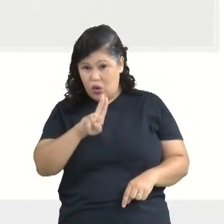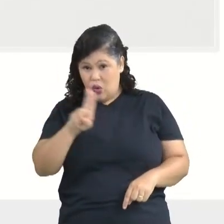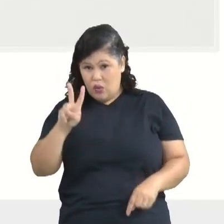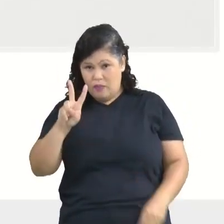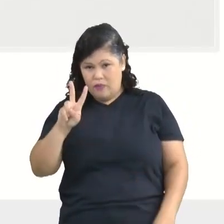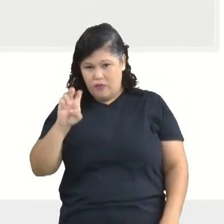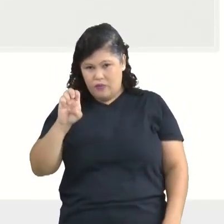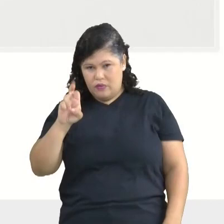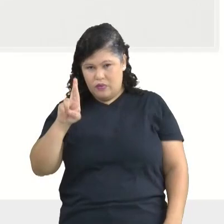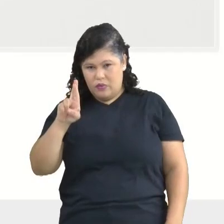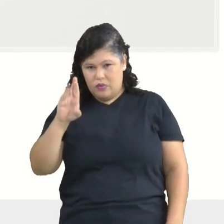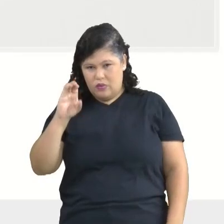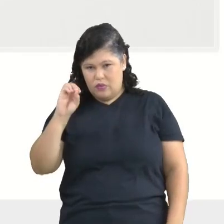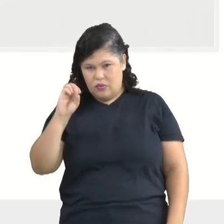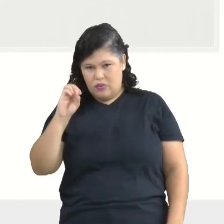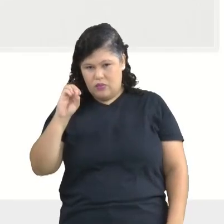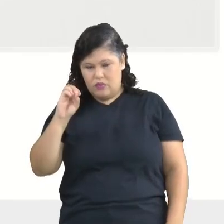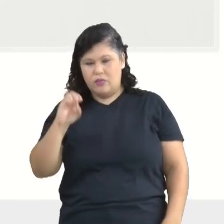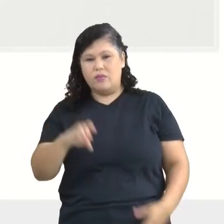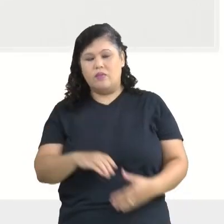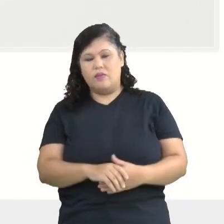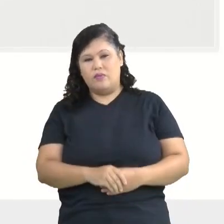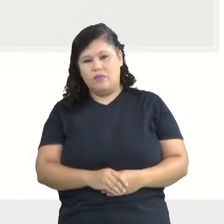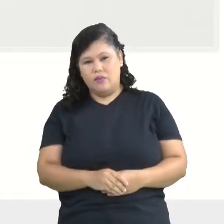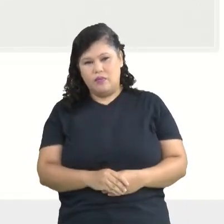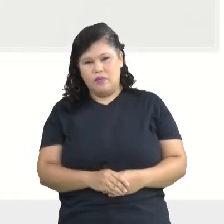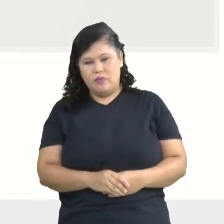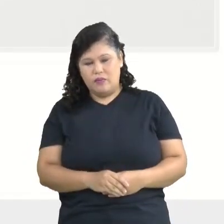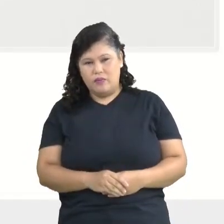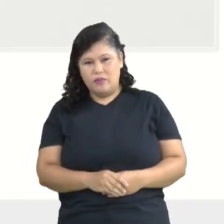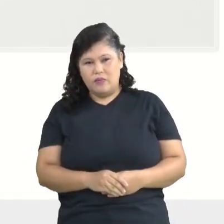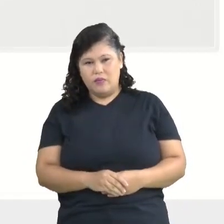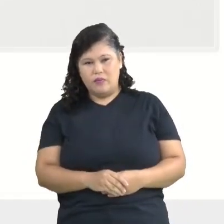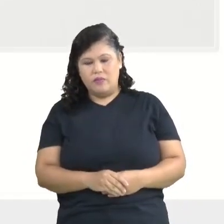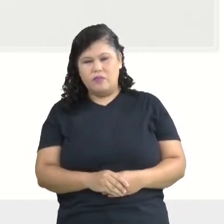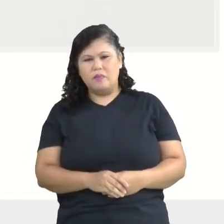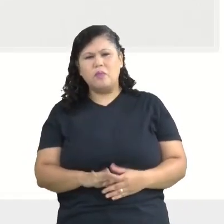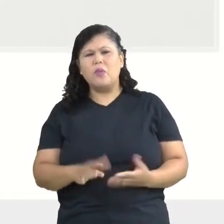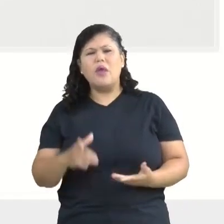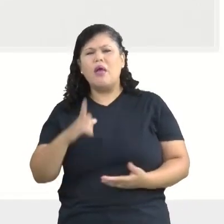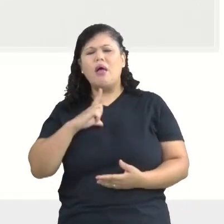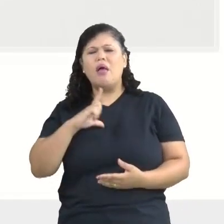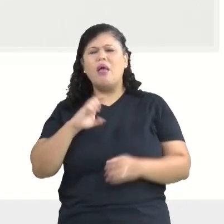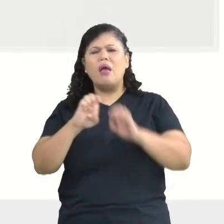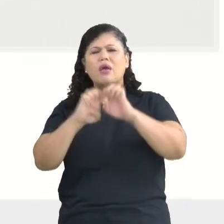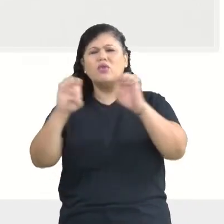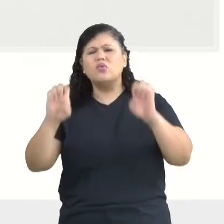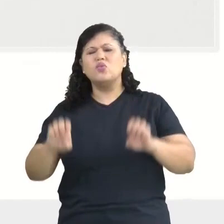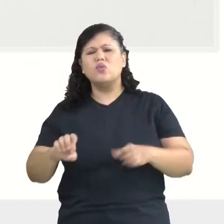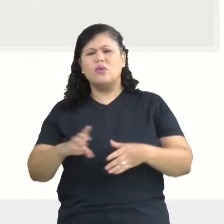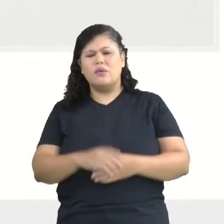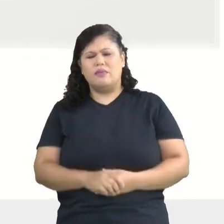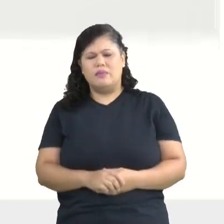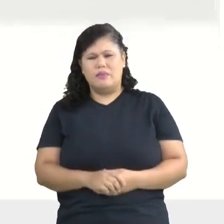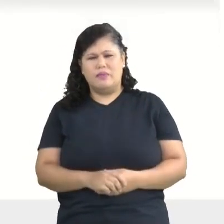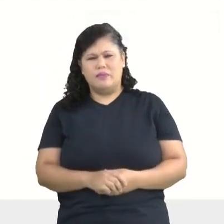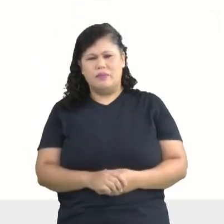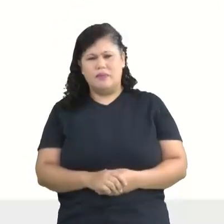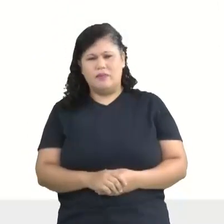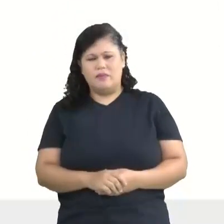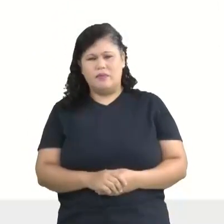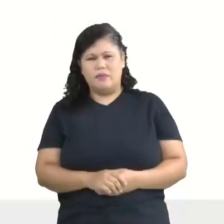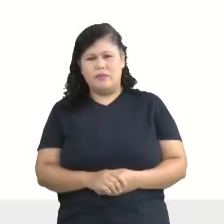de um poema chamam-se versos. O que mais que nós vimos na explicação acima? Olha